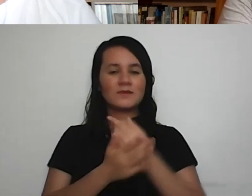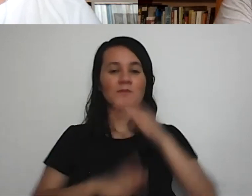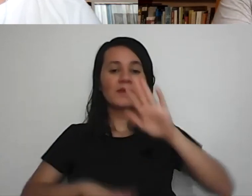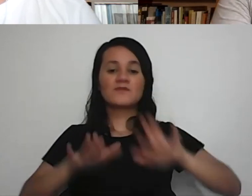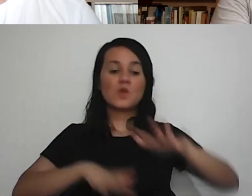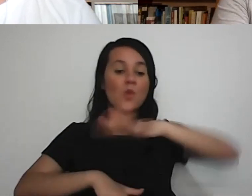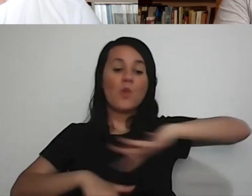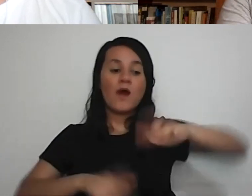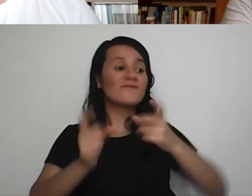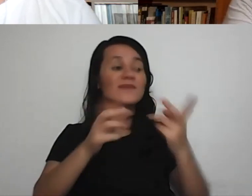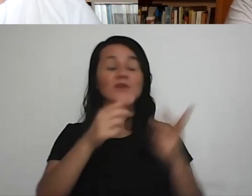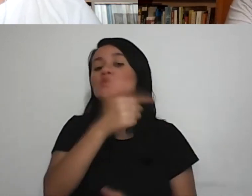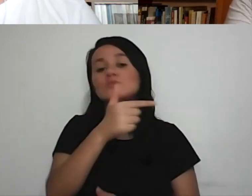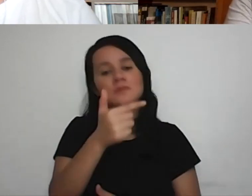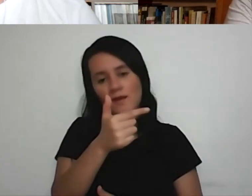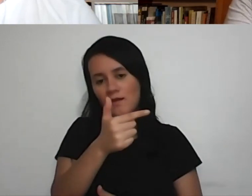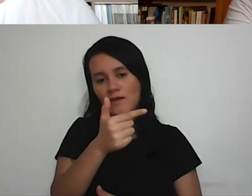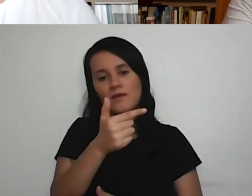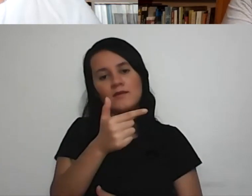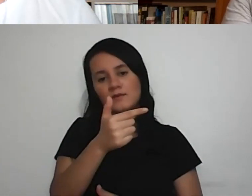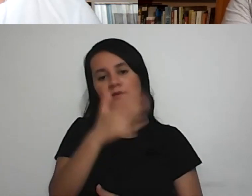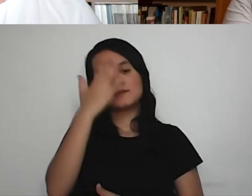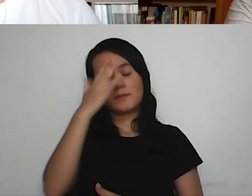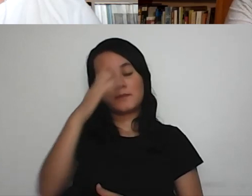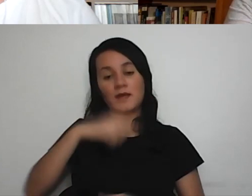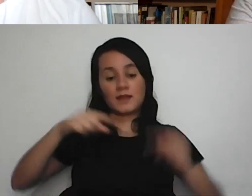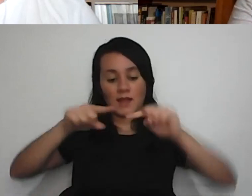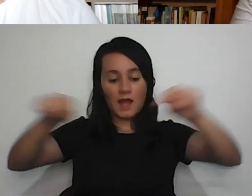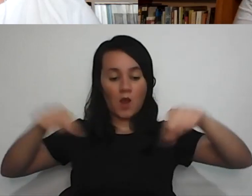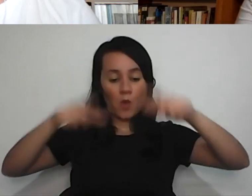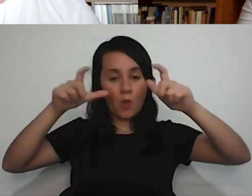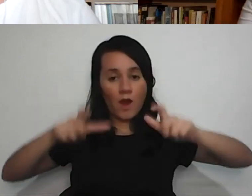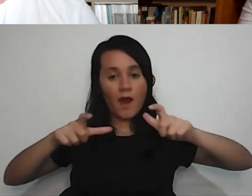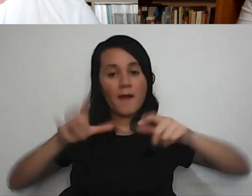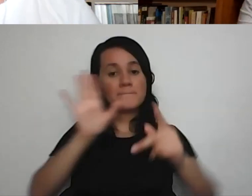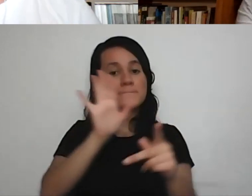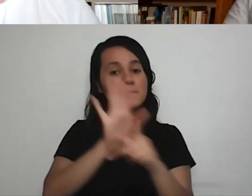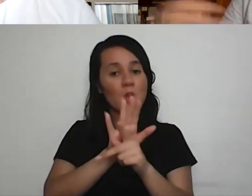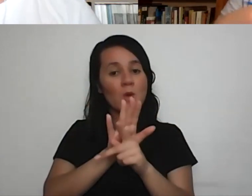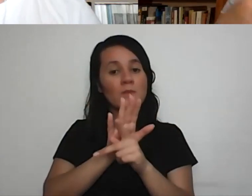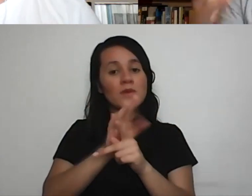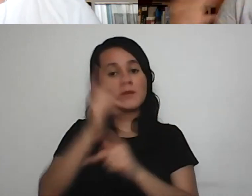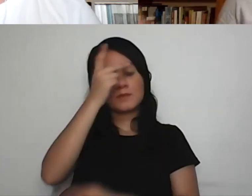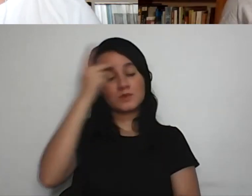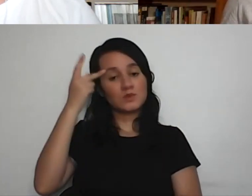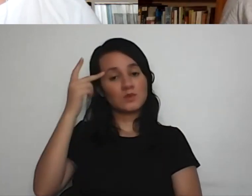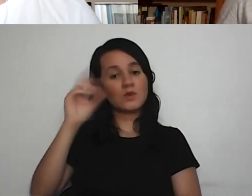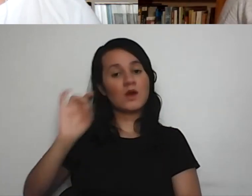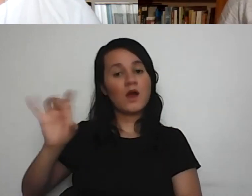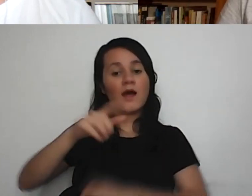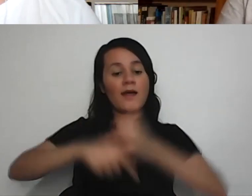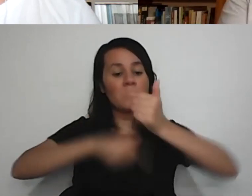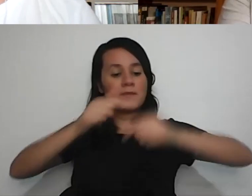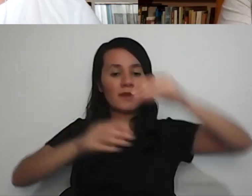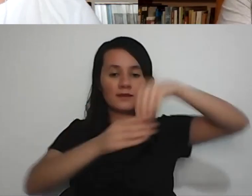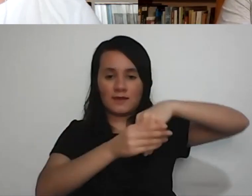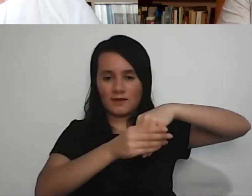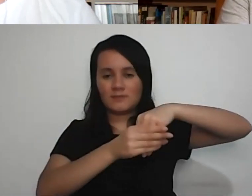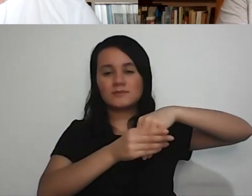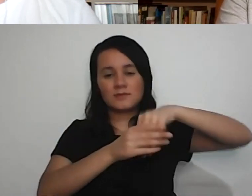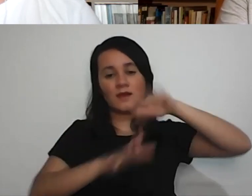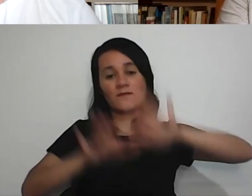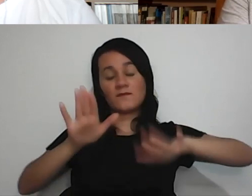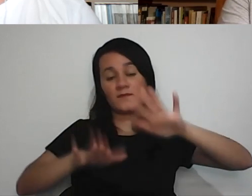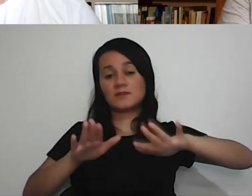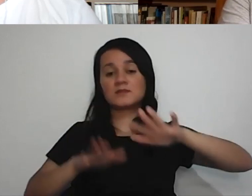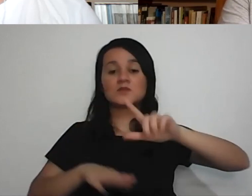venda. O espaço, em alguma medida, a gente entende, é um espaço de curadoria daqueles que estão trabalhando ali, né, de escolher, talvez,